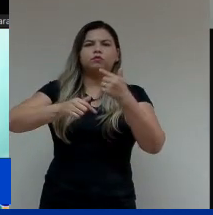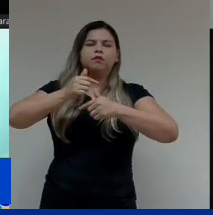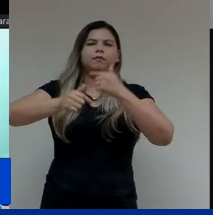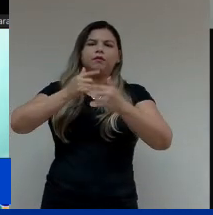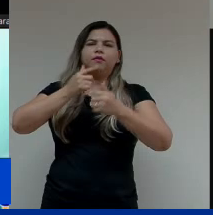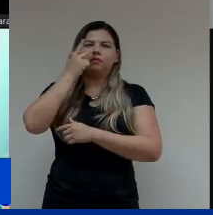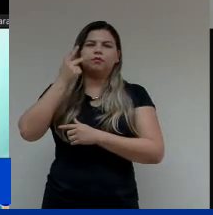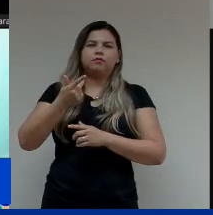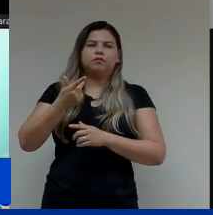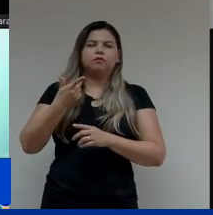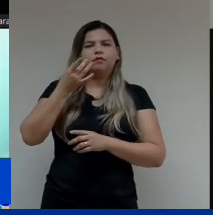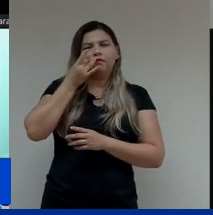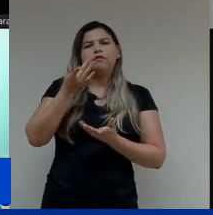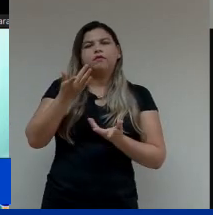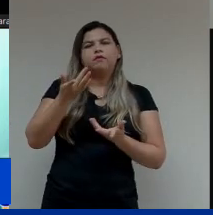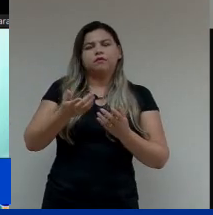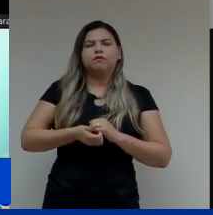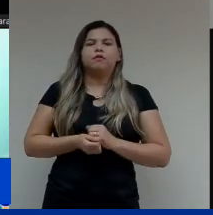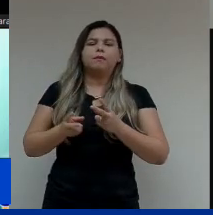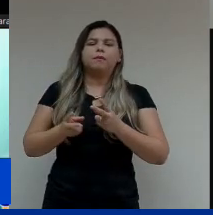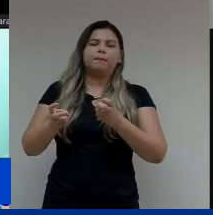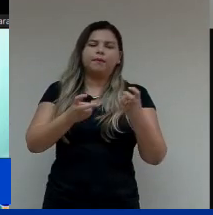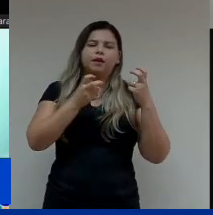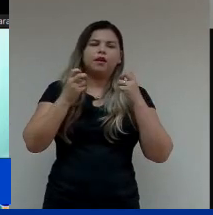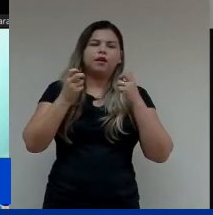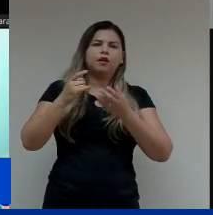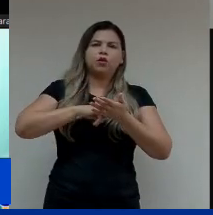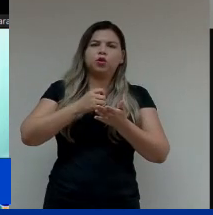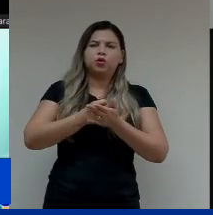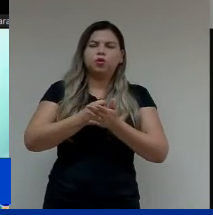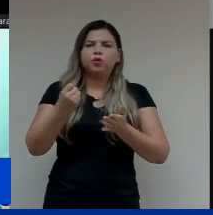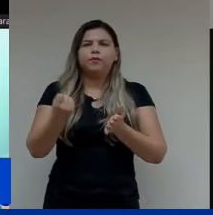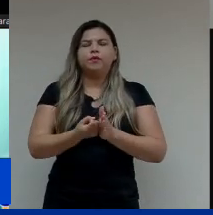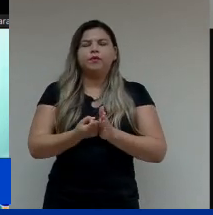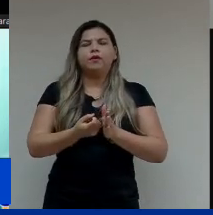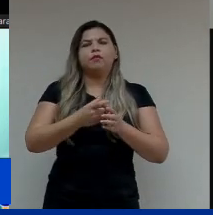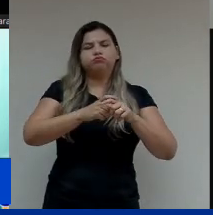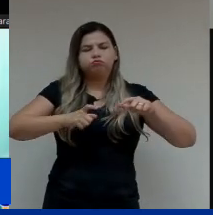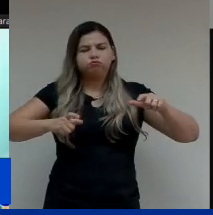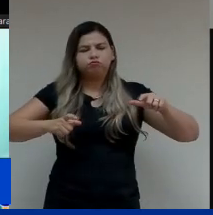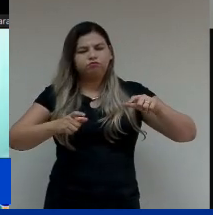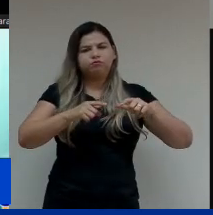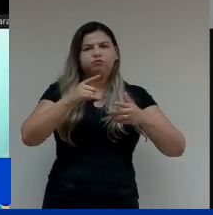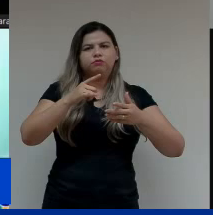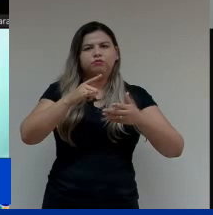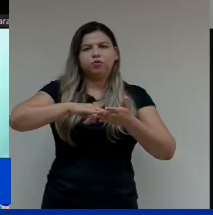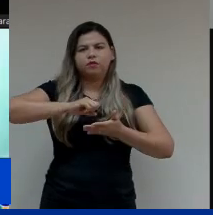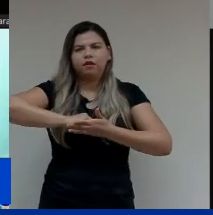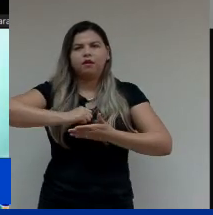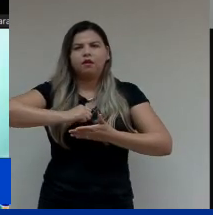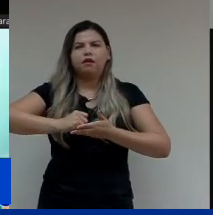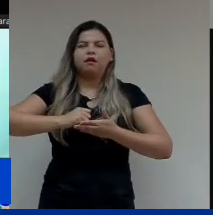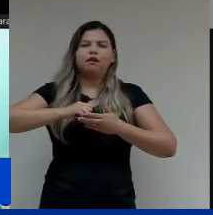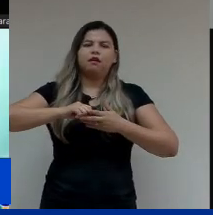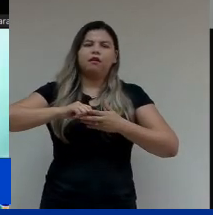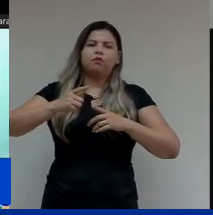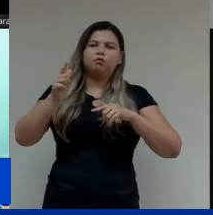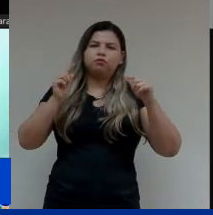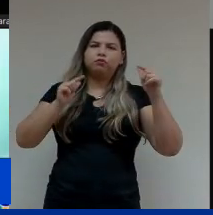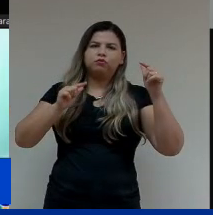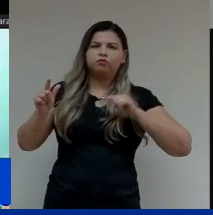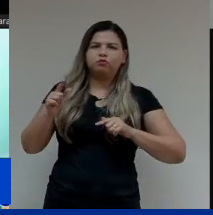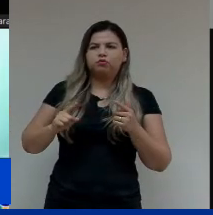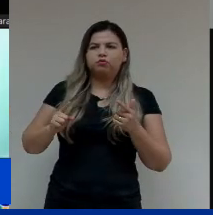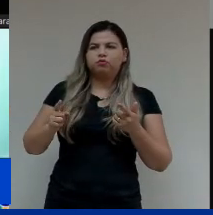Nesse ponto, anotou-se que a documentação apresentada, notas fiscais, contrato e atos processuais